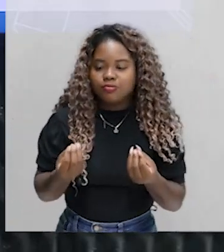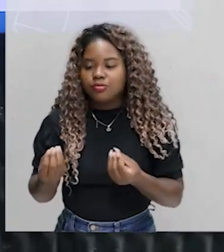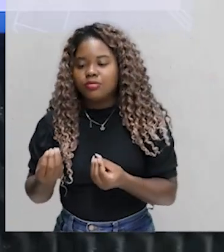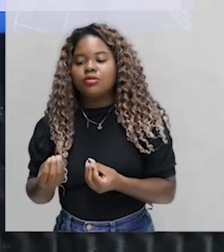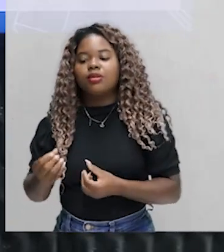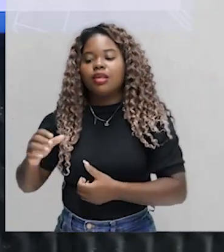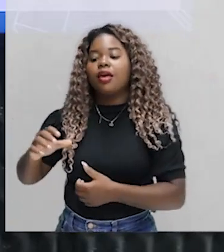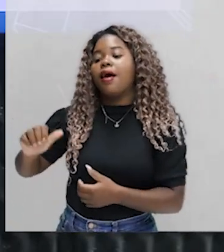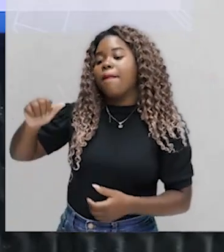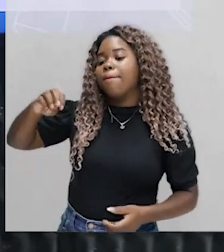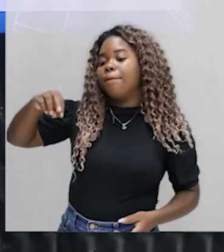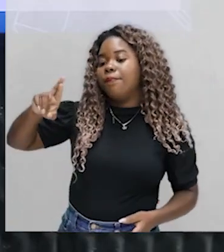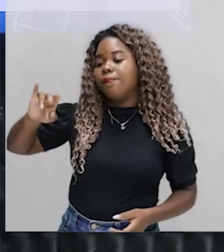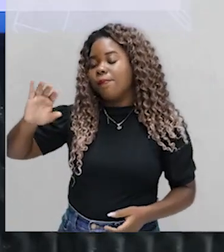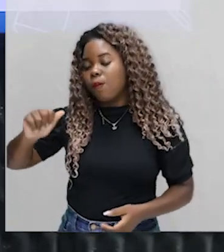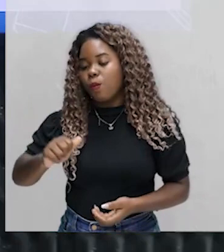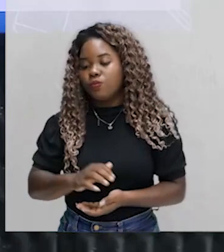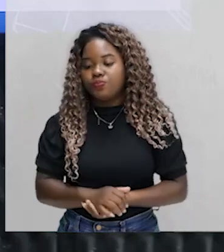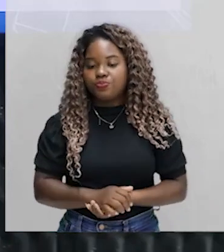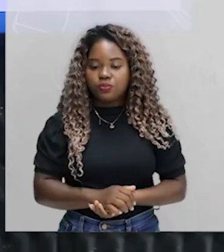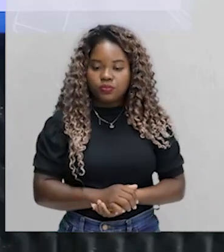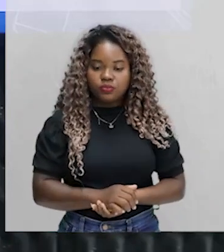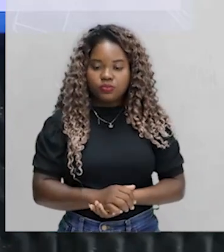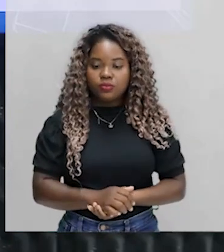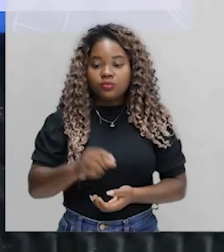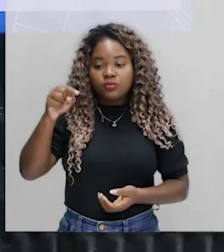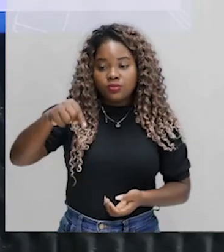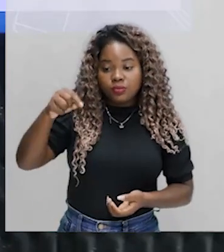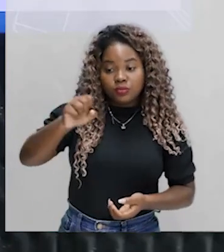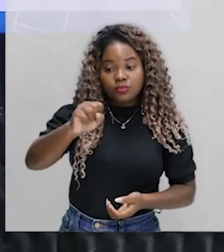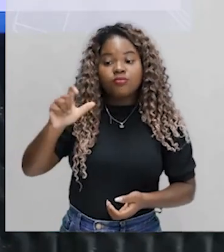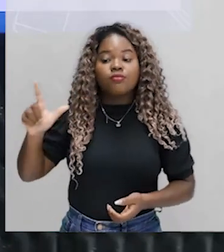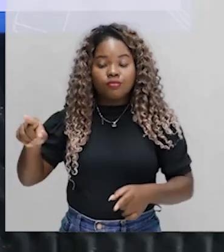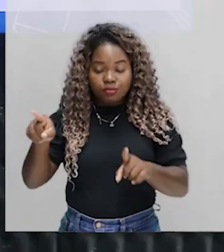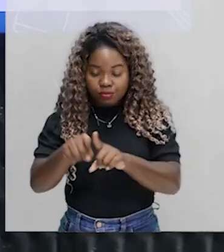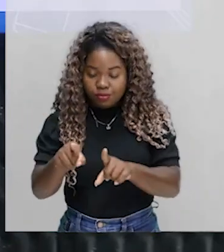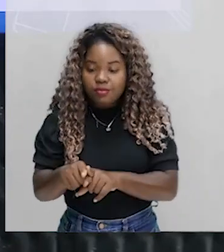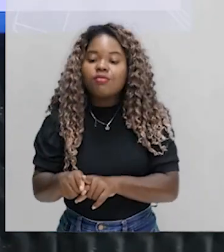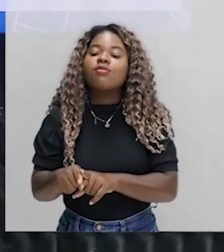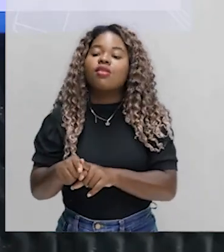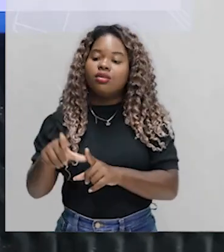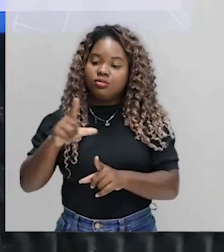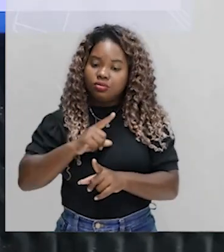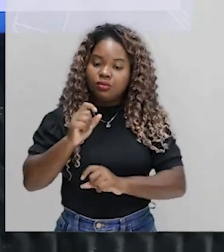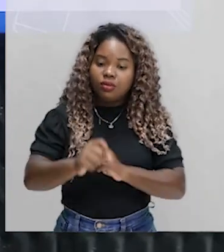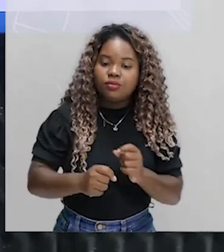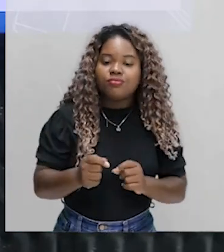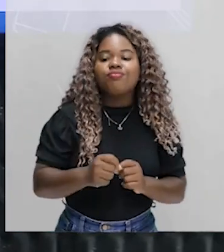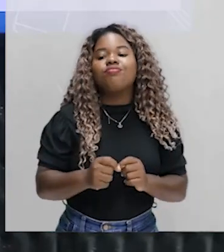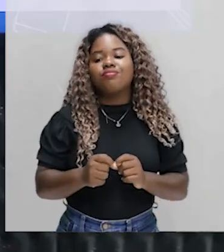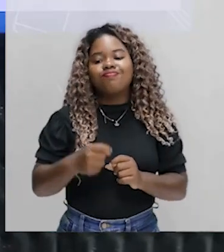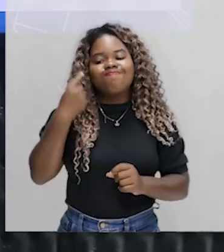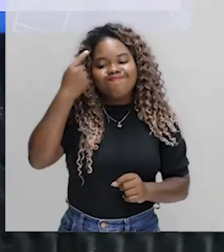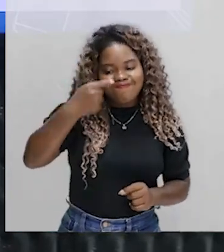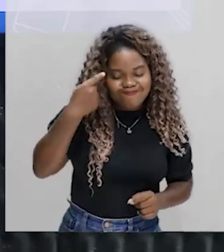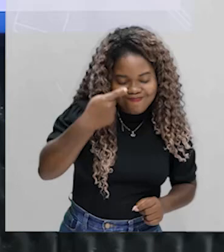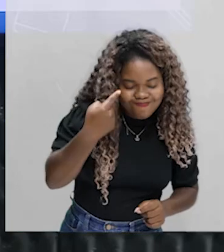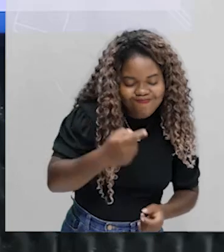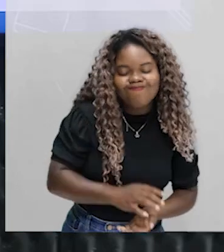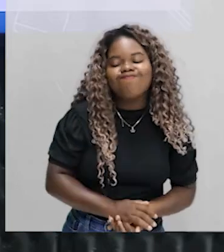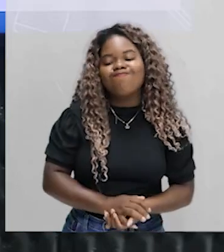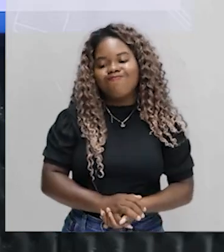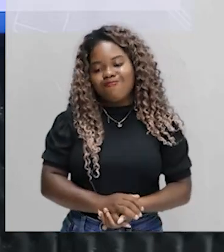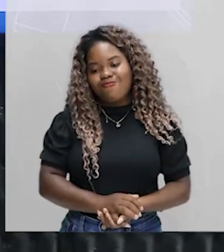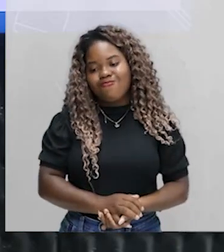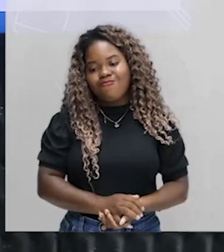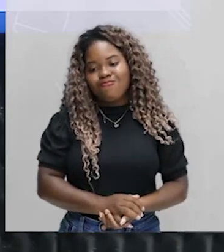na América, tá? Aqui em São Luís nós também tivemos visita dos espanhóis, em tempo de toda